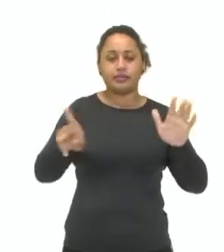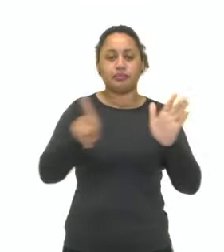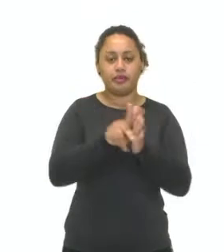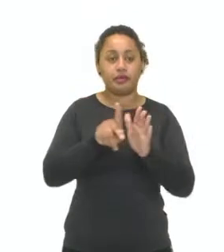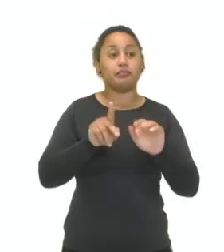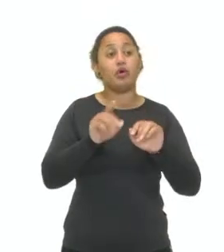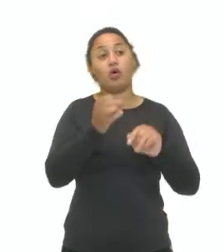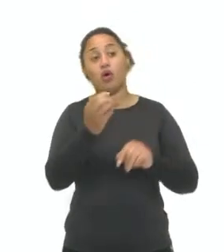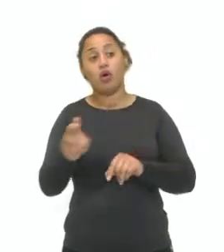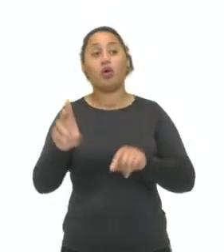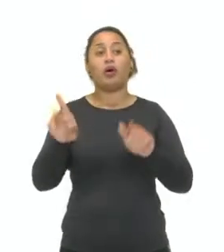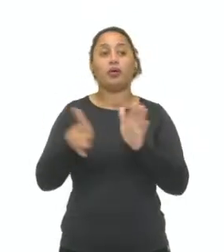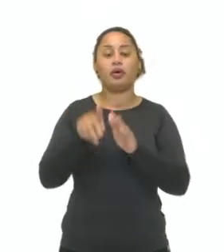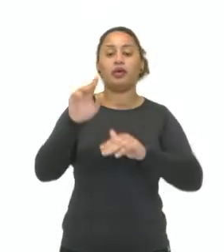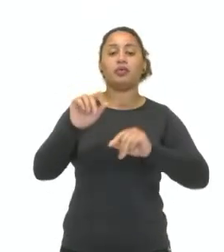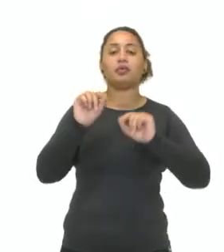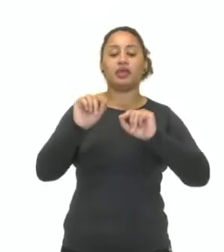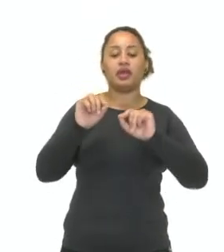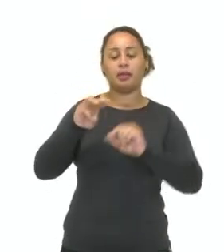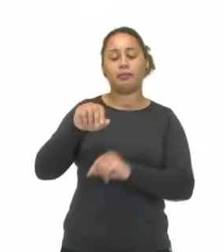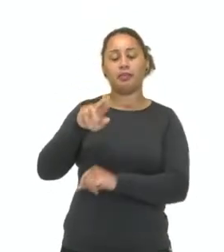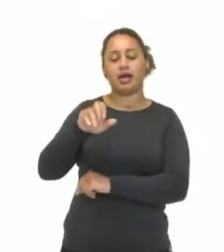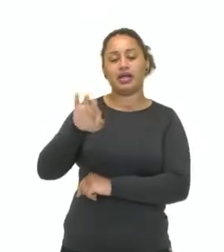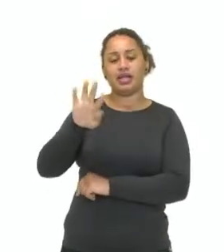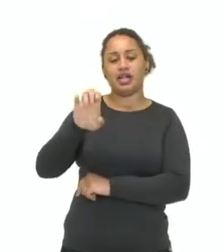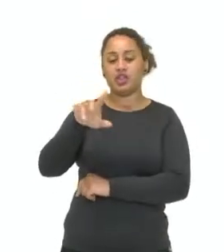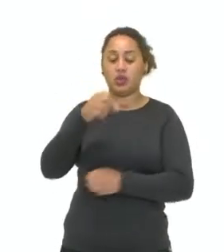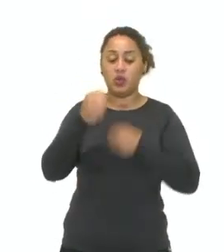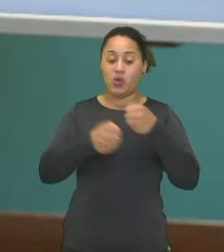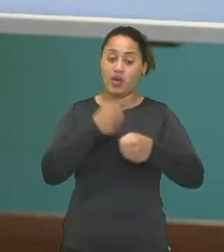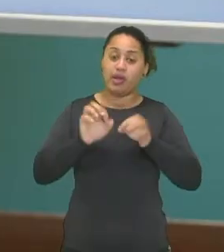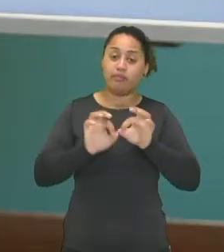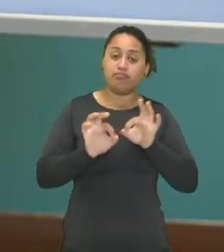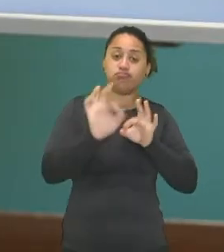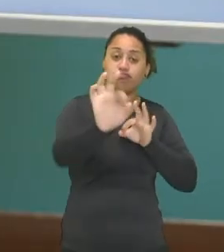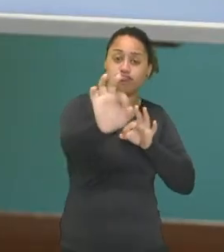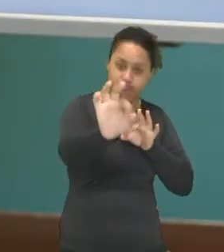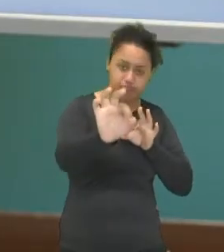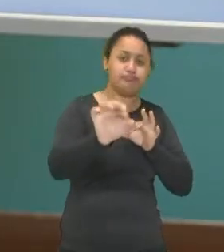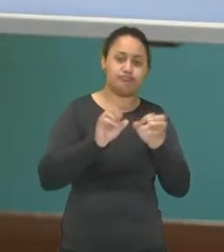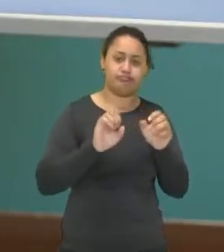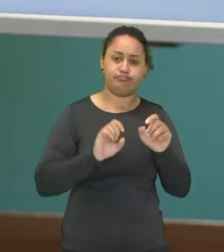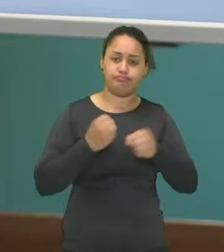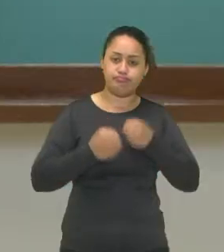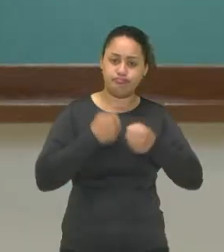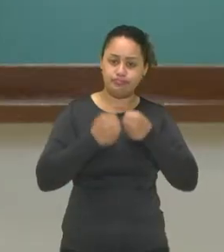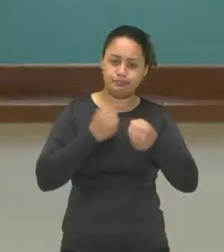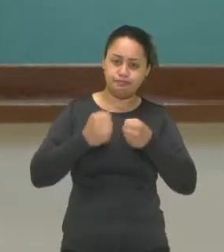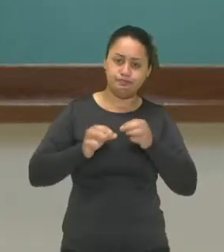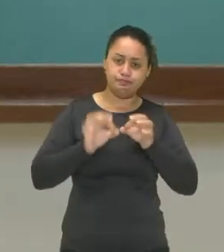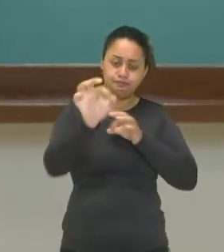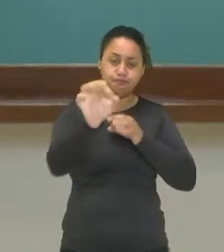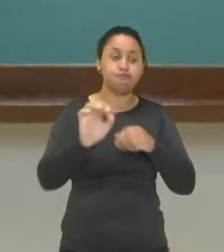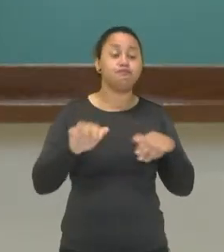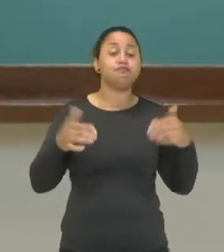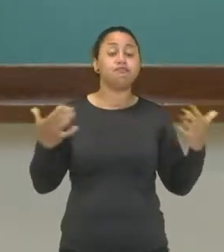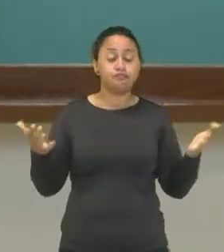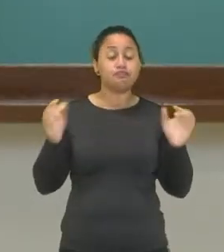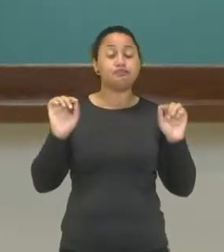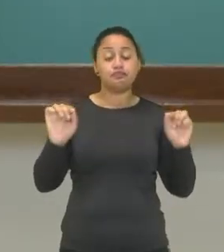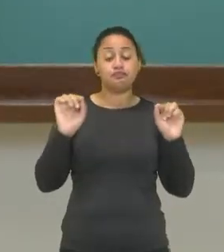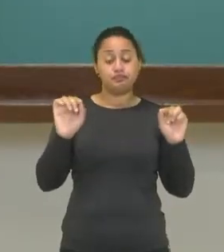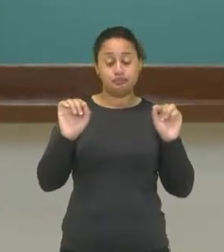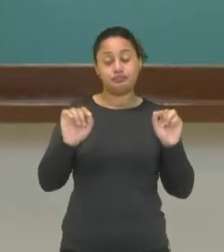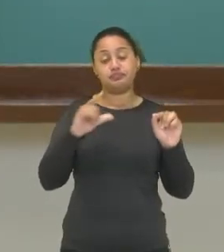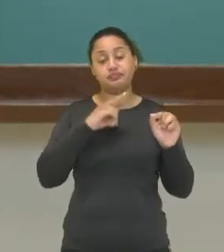a prova da maratona, que é uma corrida de longa distância. Então, lembrando, no atletismo